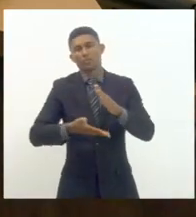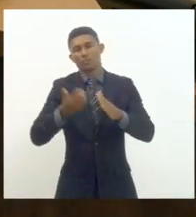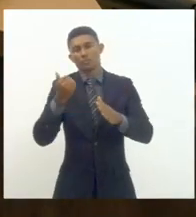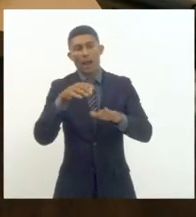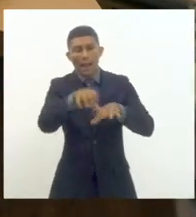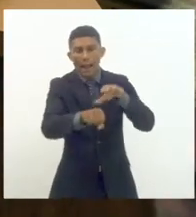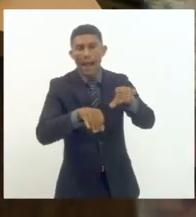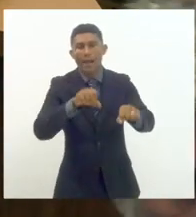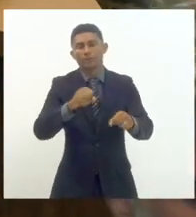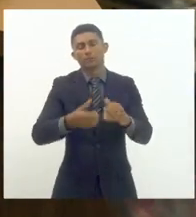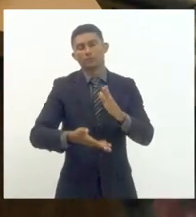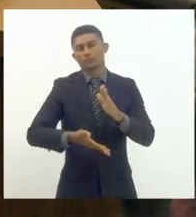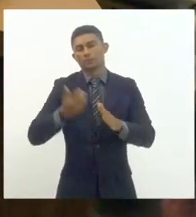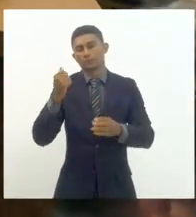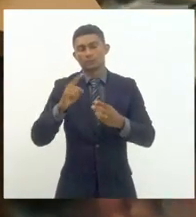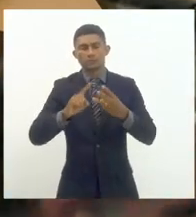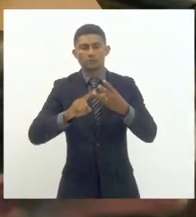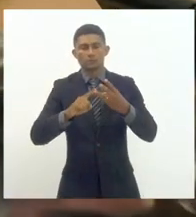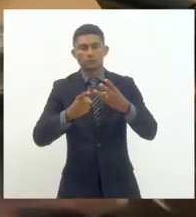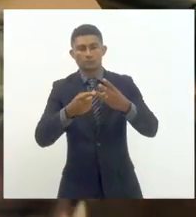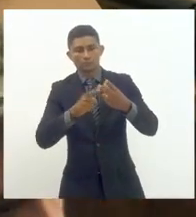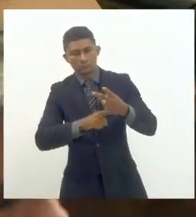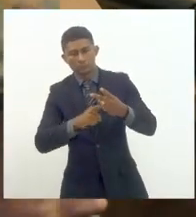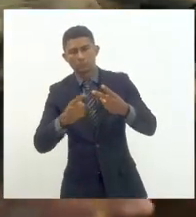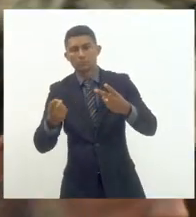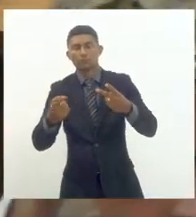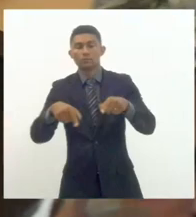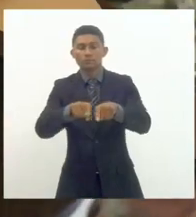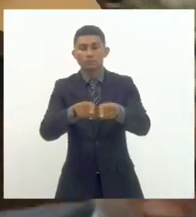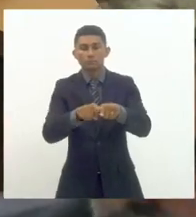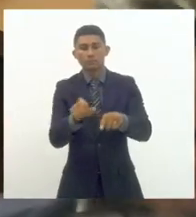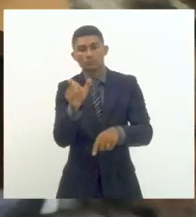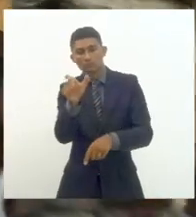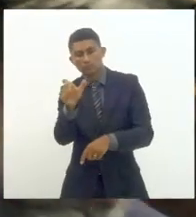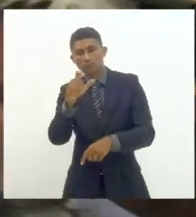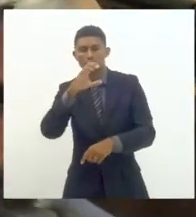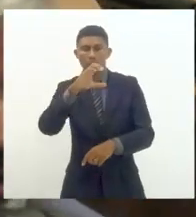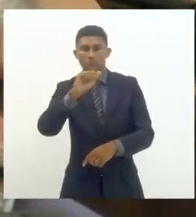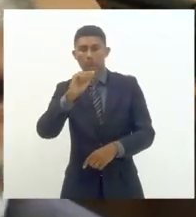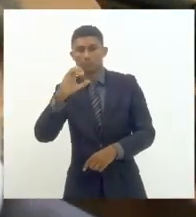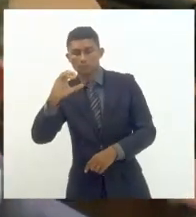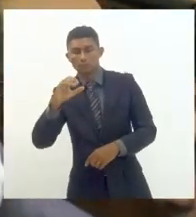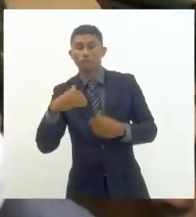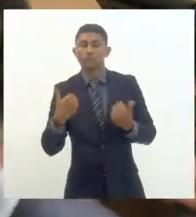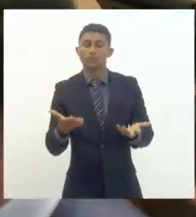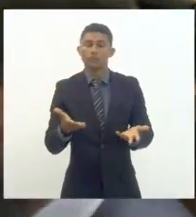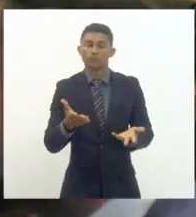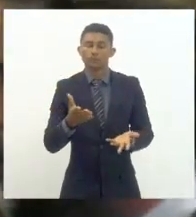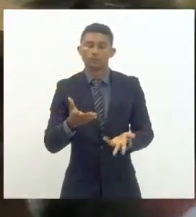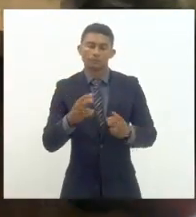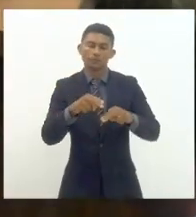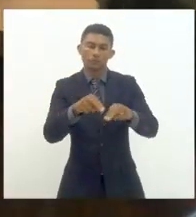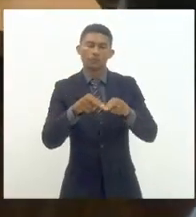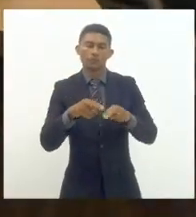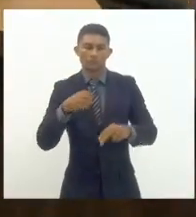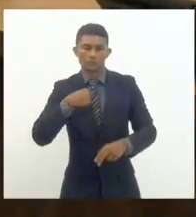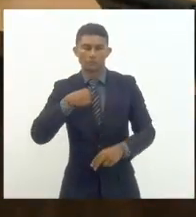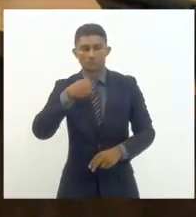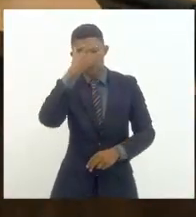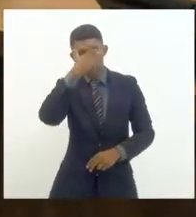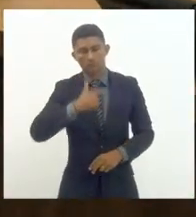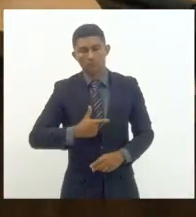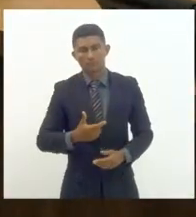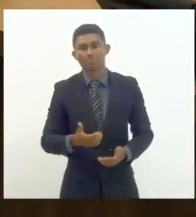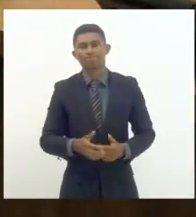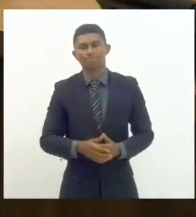e, por via de consequência, a palavra CAC. Por isso, eu, especialmente, deputada Lucinha,